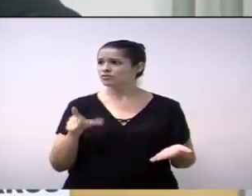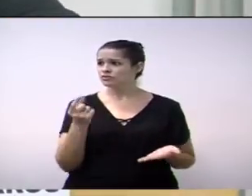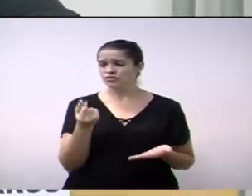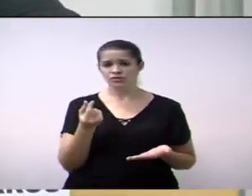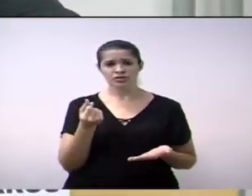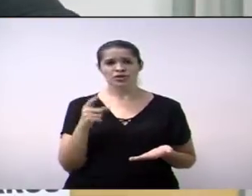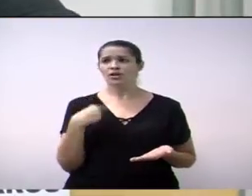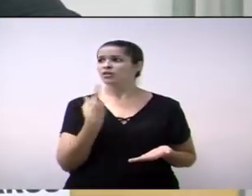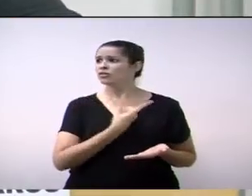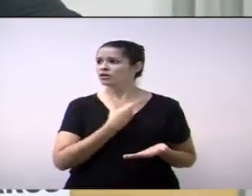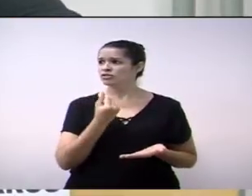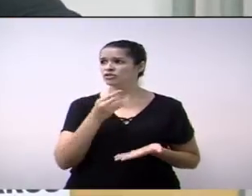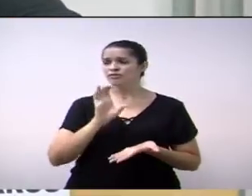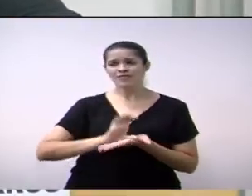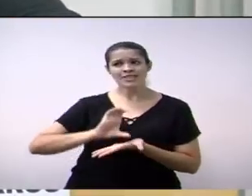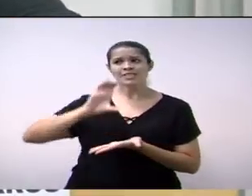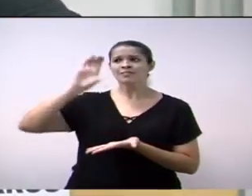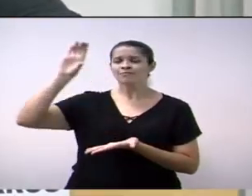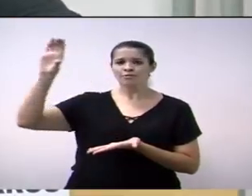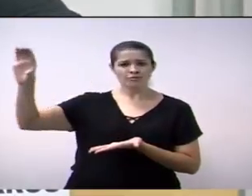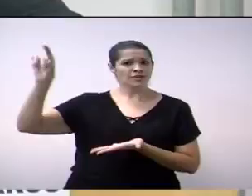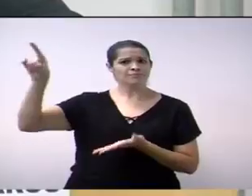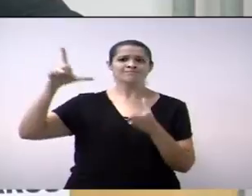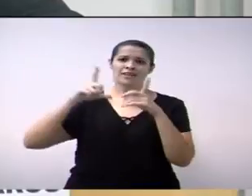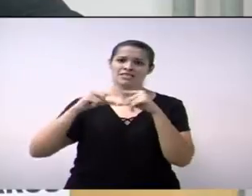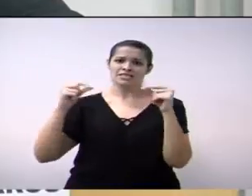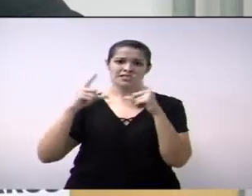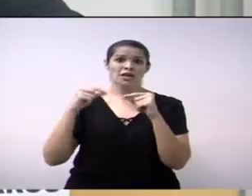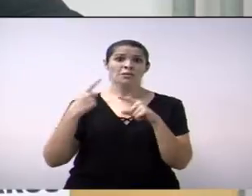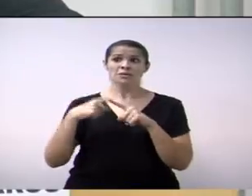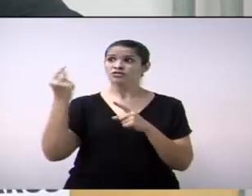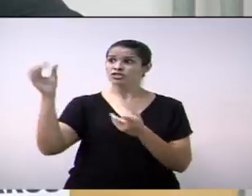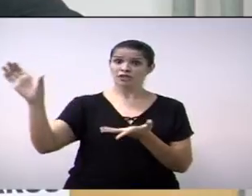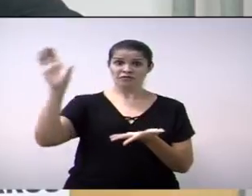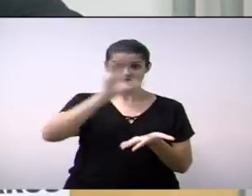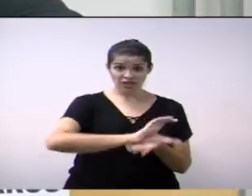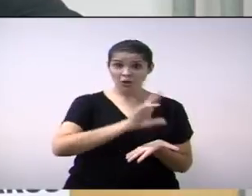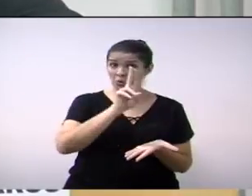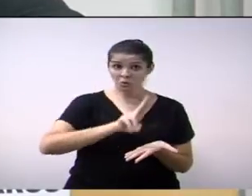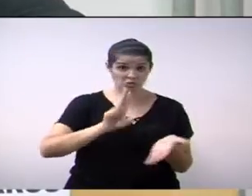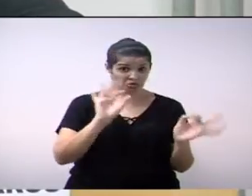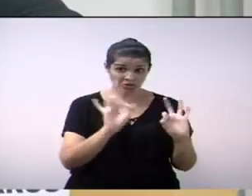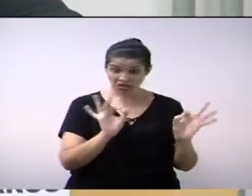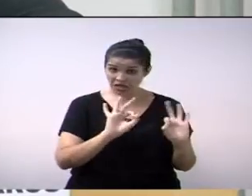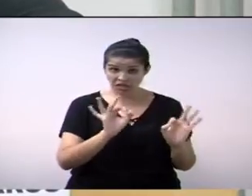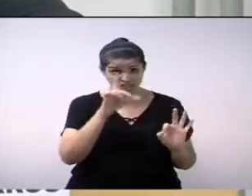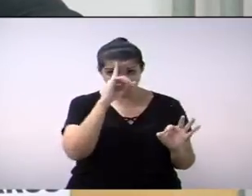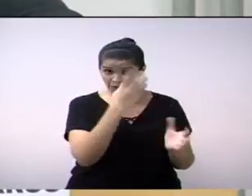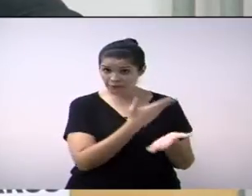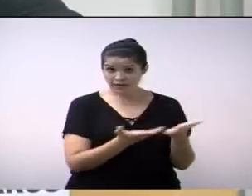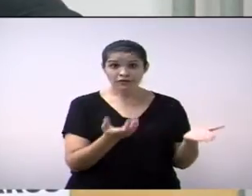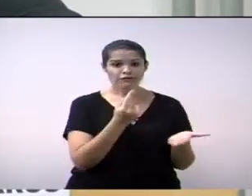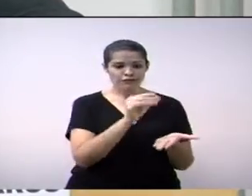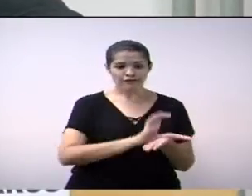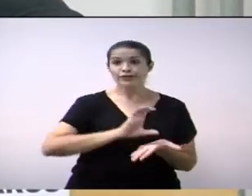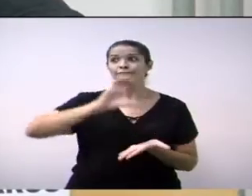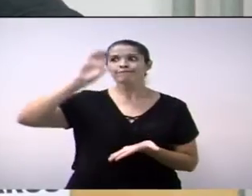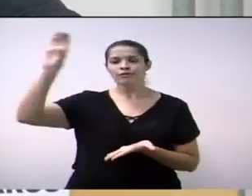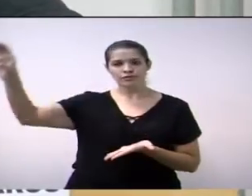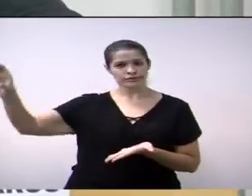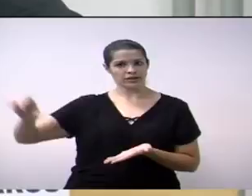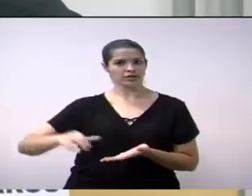devolver esse dinheiro para o governo federal. Então, isso é muito importante a gente tentar